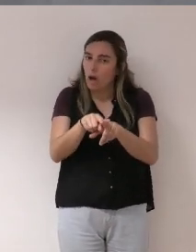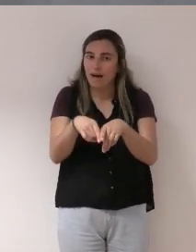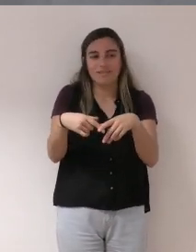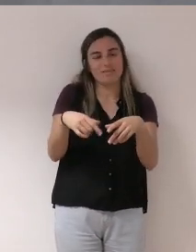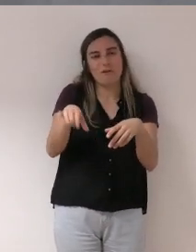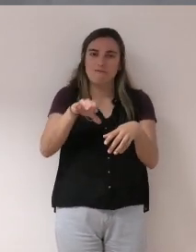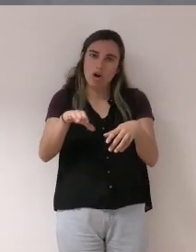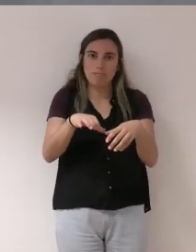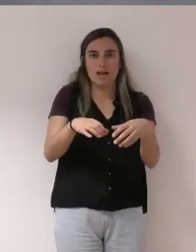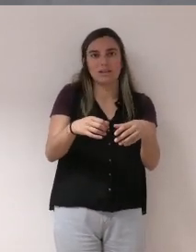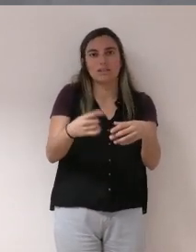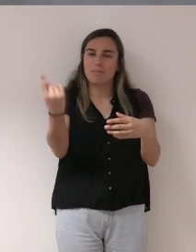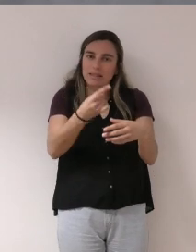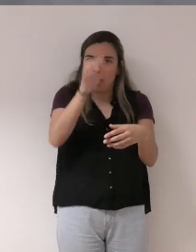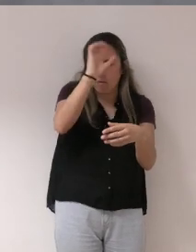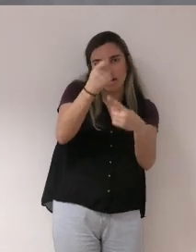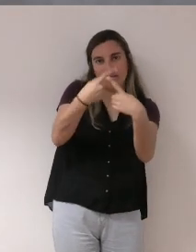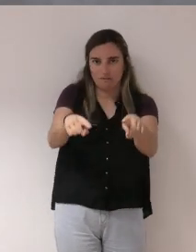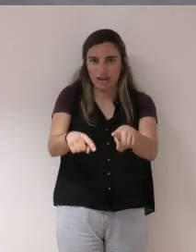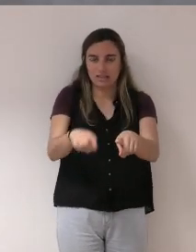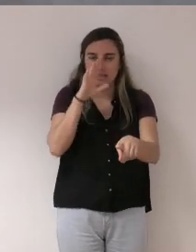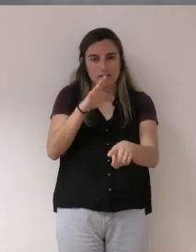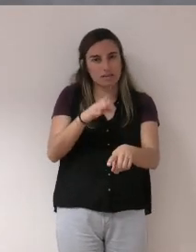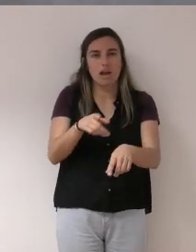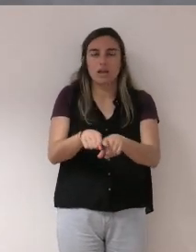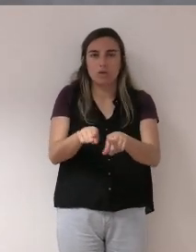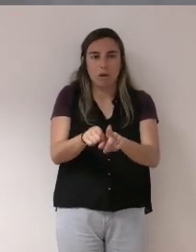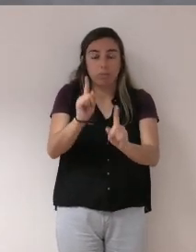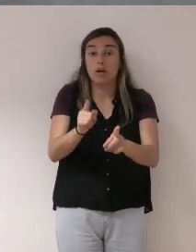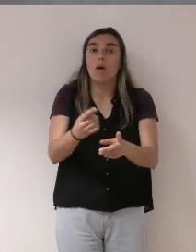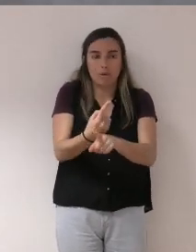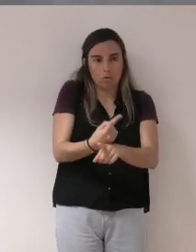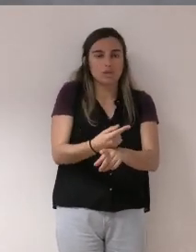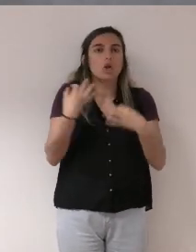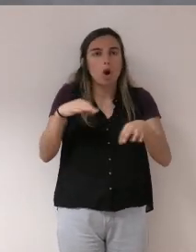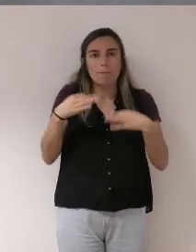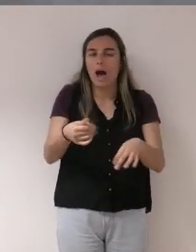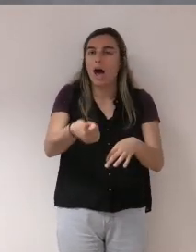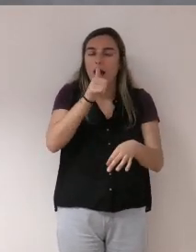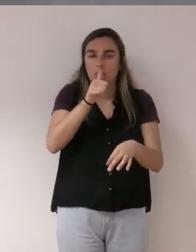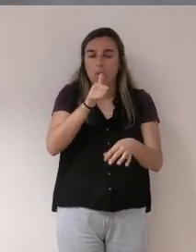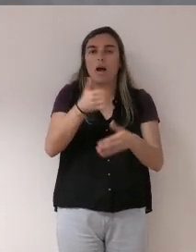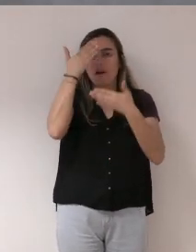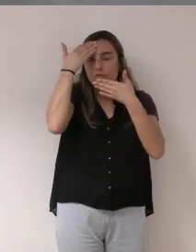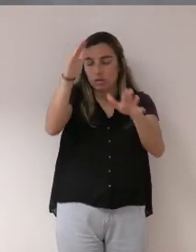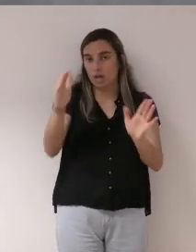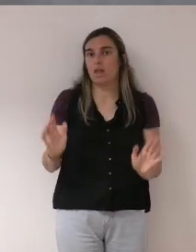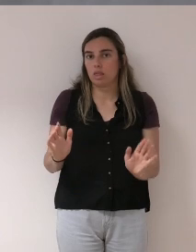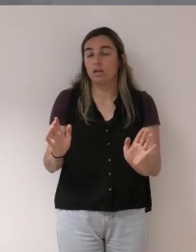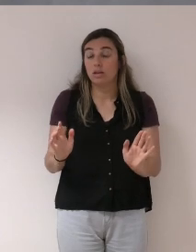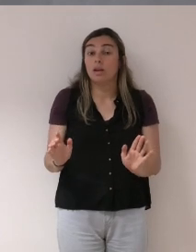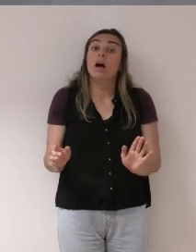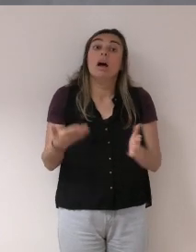e aquilo que parecia uma coisa absolutamente natural, como beber água, e felizmente continuar a ser como beber água em